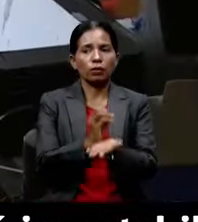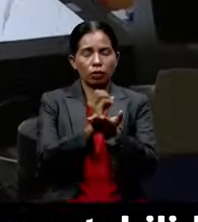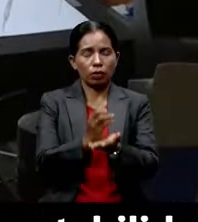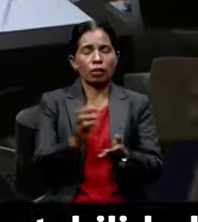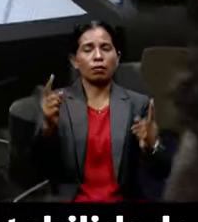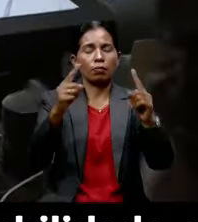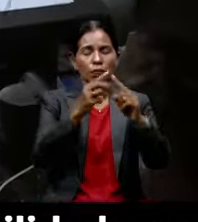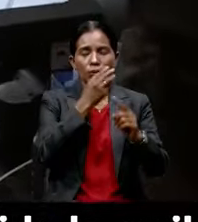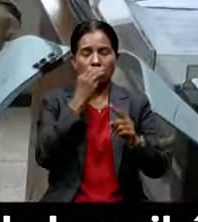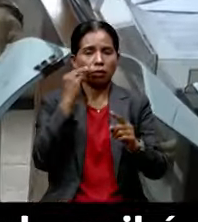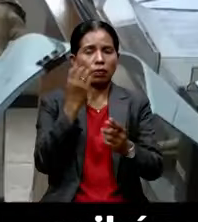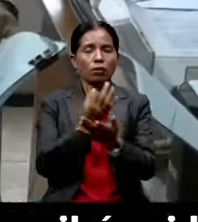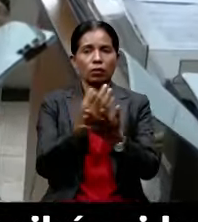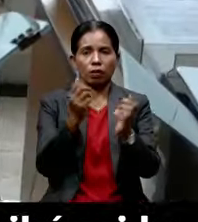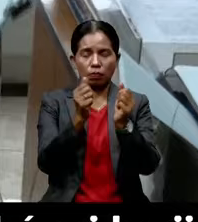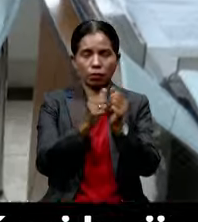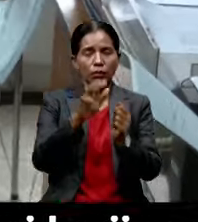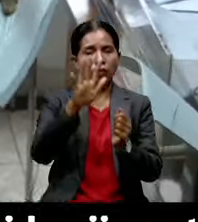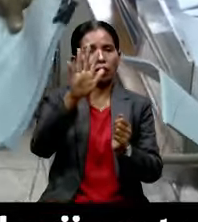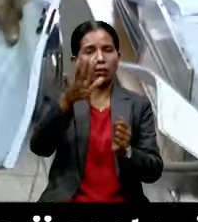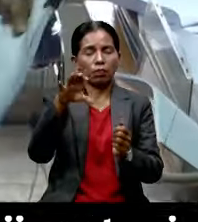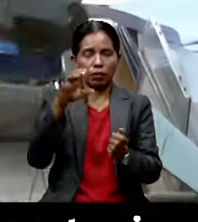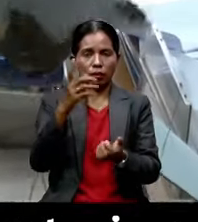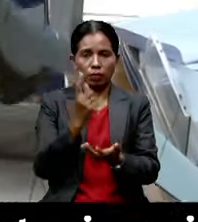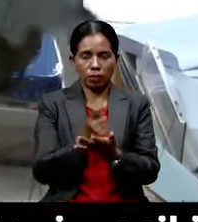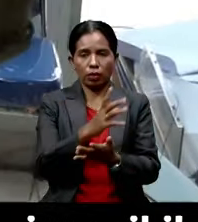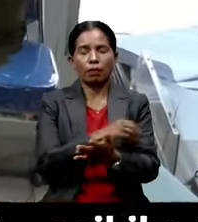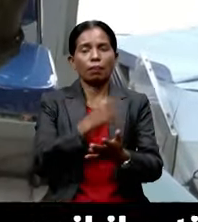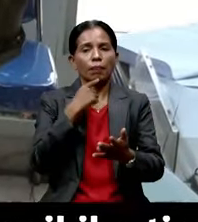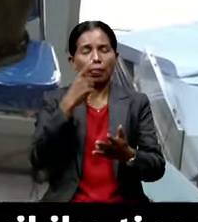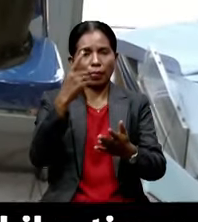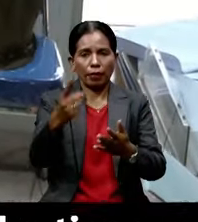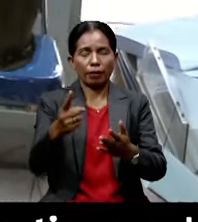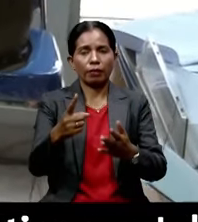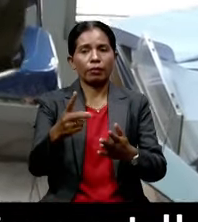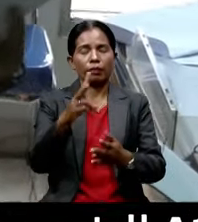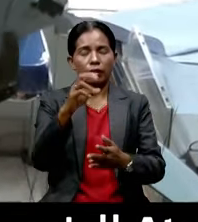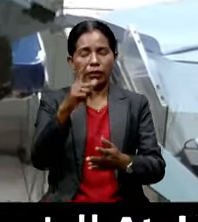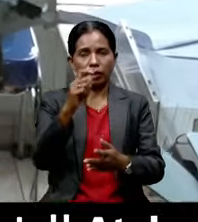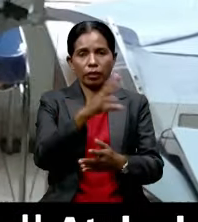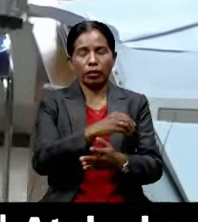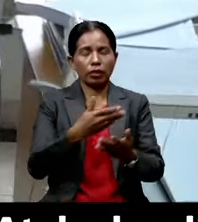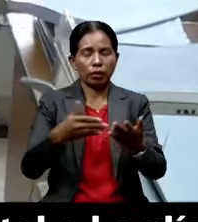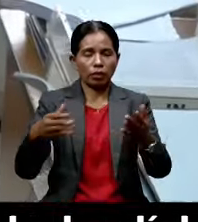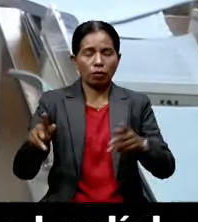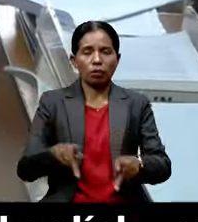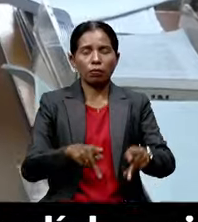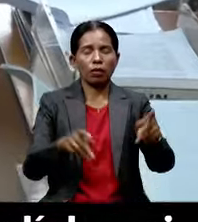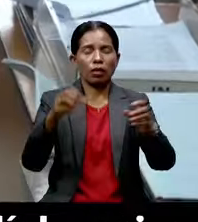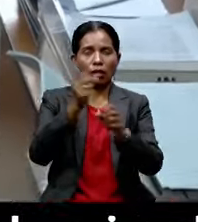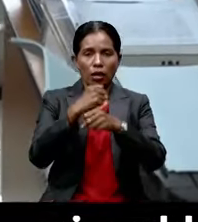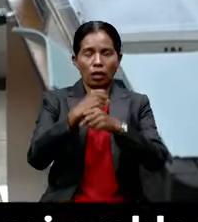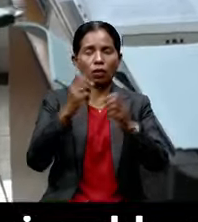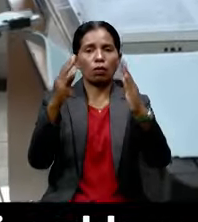valor orçamento rihun atus limaresin. Tuir diretor eksekutif Fontel Valentin da Costa Pinto fasilidade publiko nebe hari ho sang estado